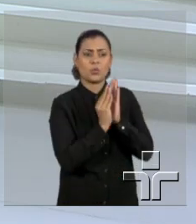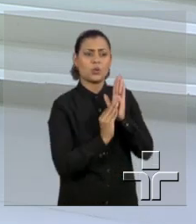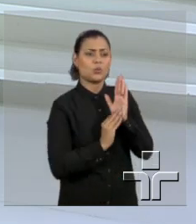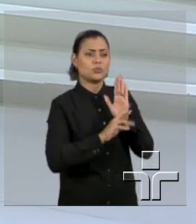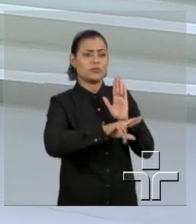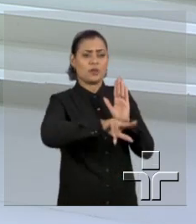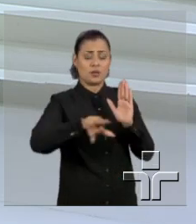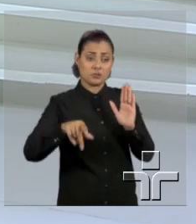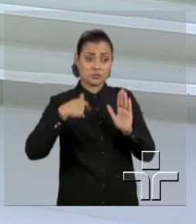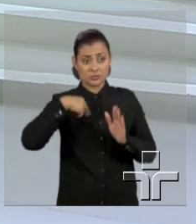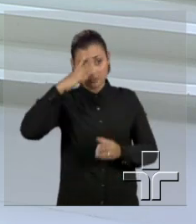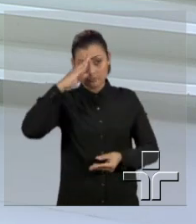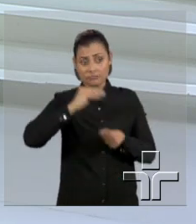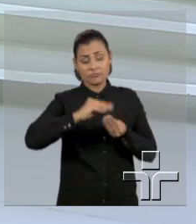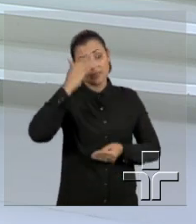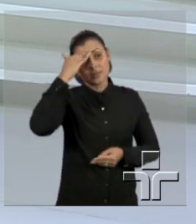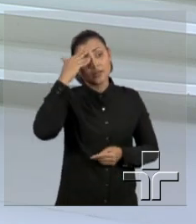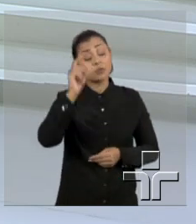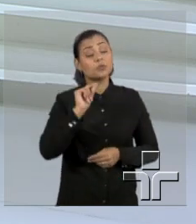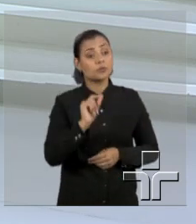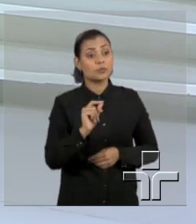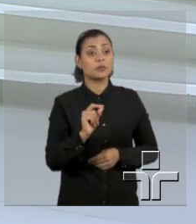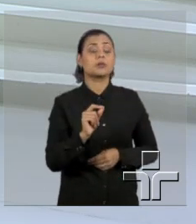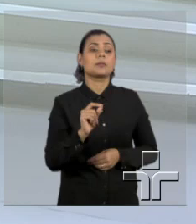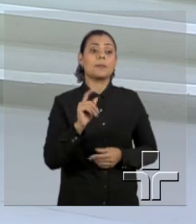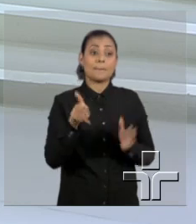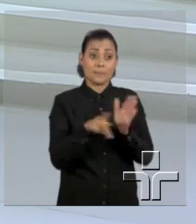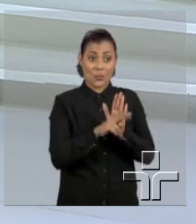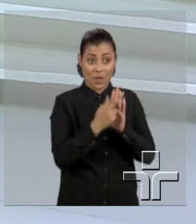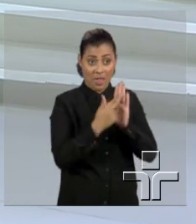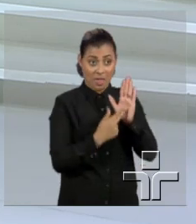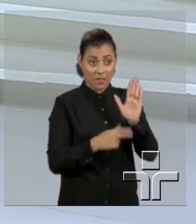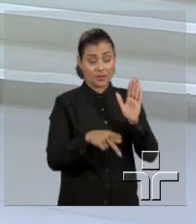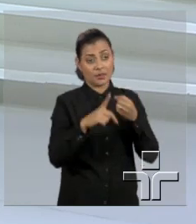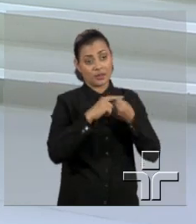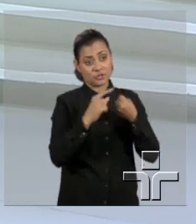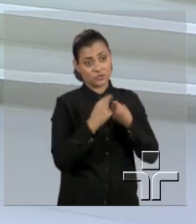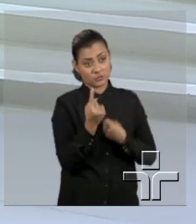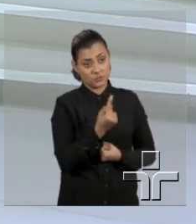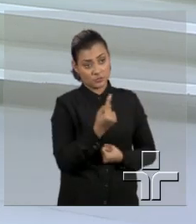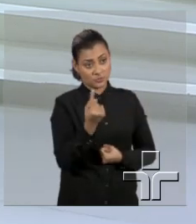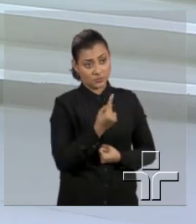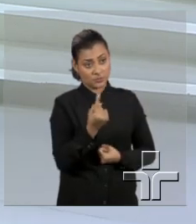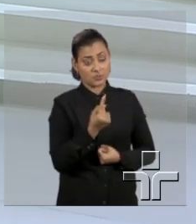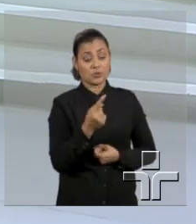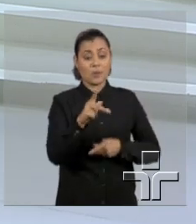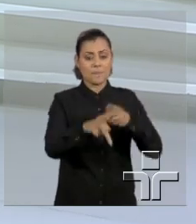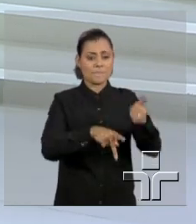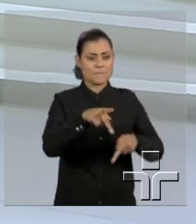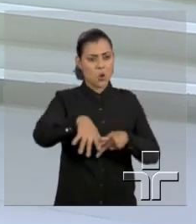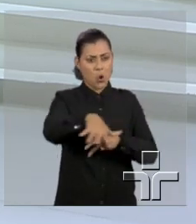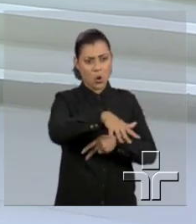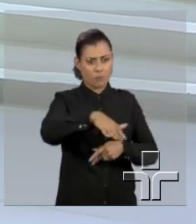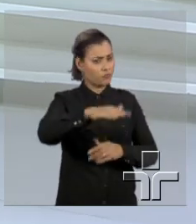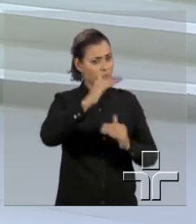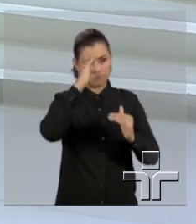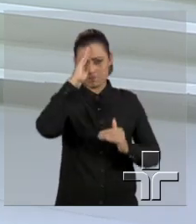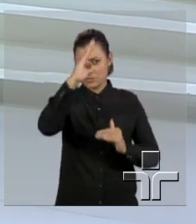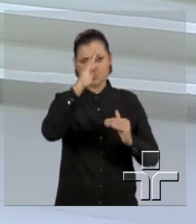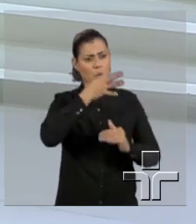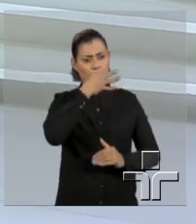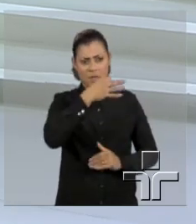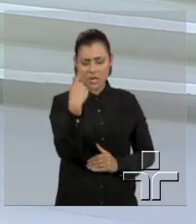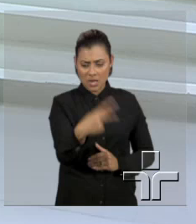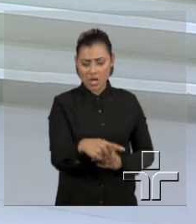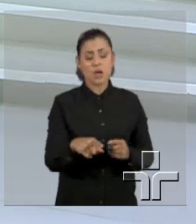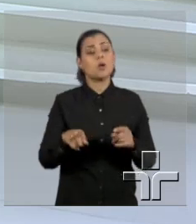Eu entendo que os princípios do artigo 1º, soberania popular, sobretudo,